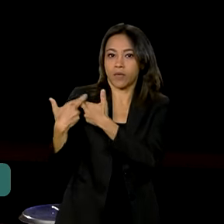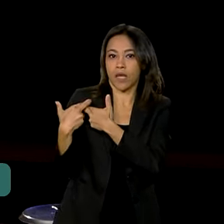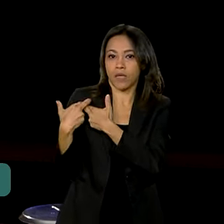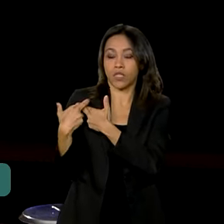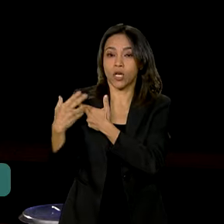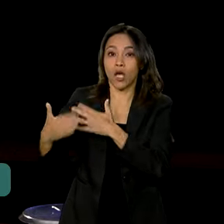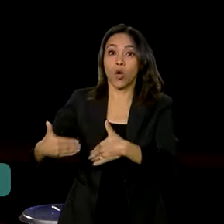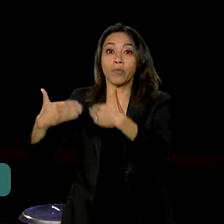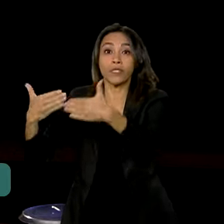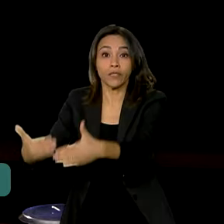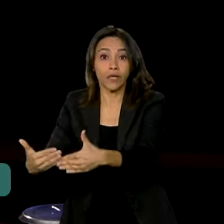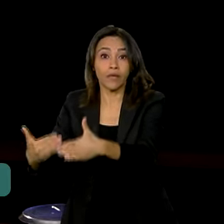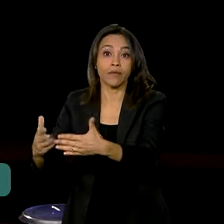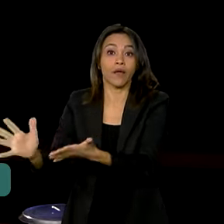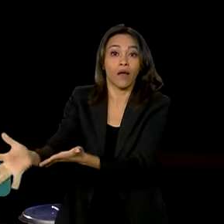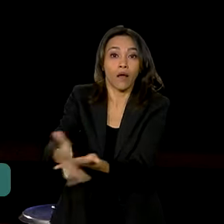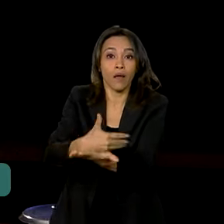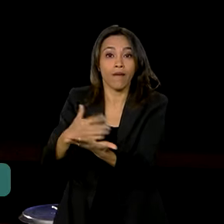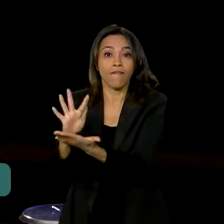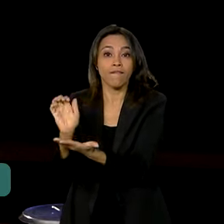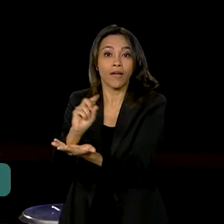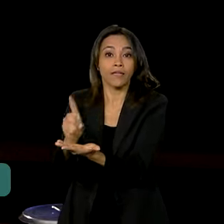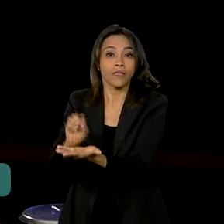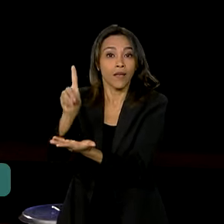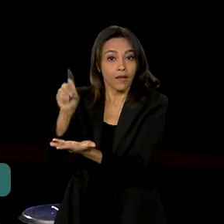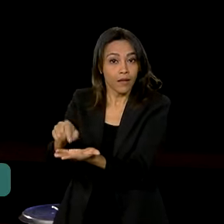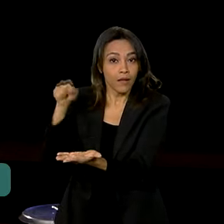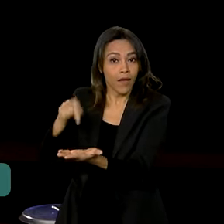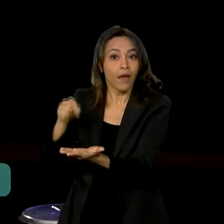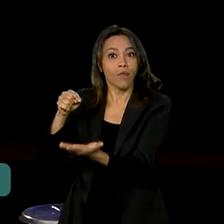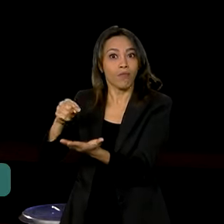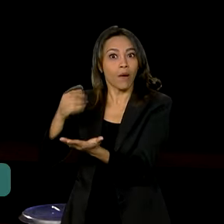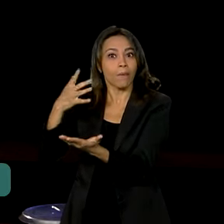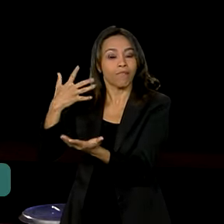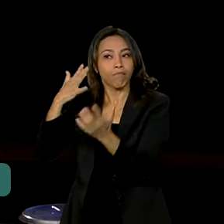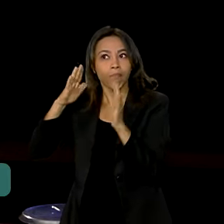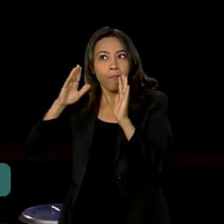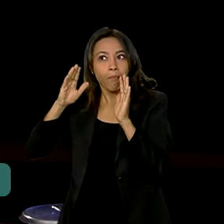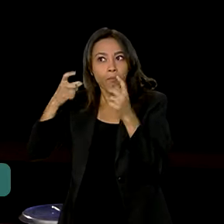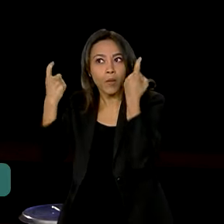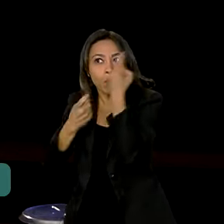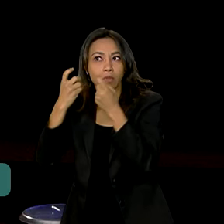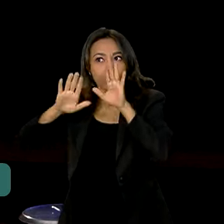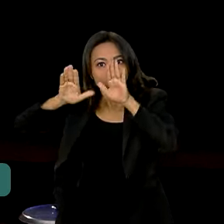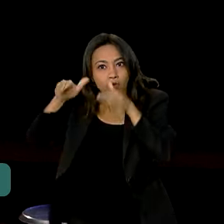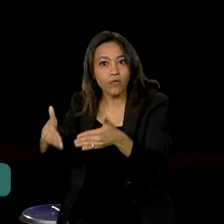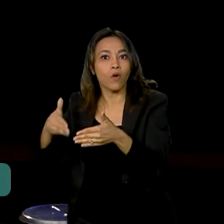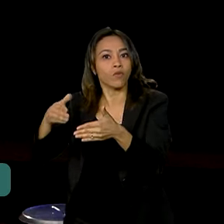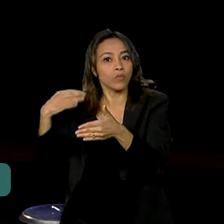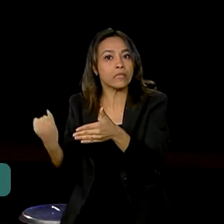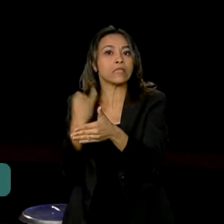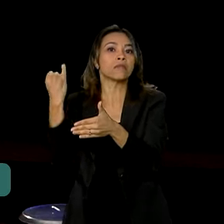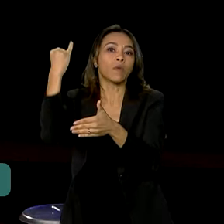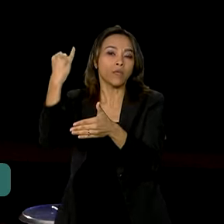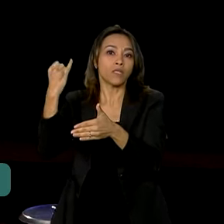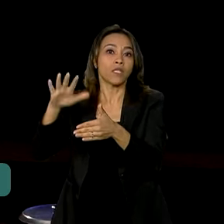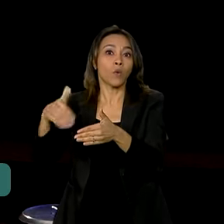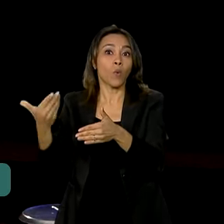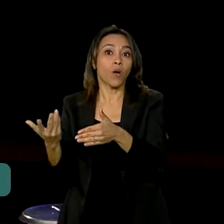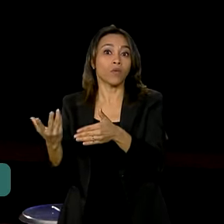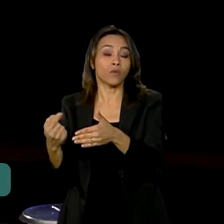decisão de tratar isso como algo politicamente prioritário. Então, quando você coloca na